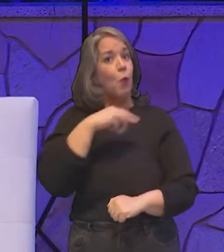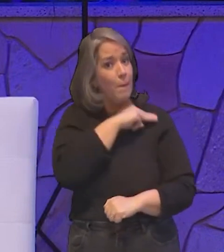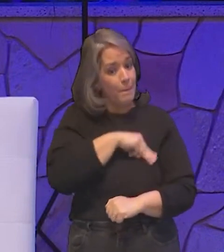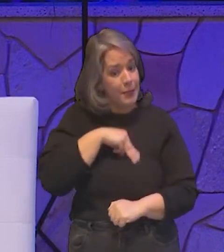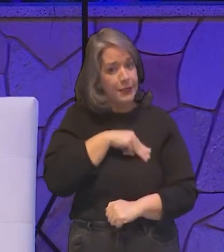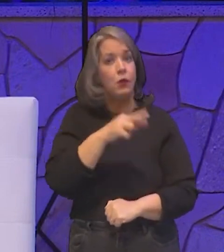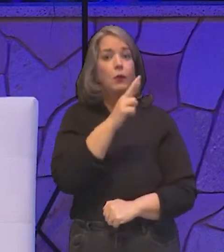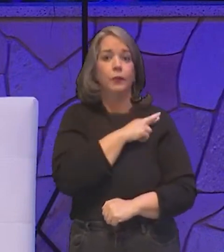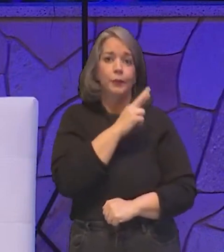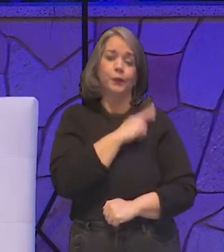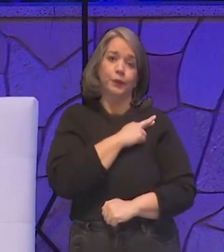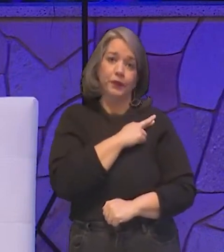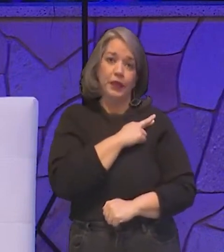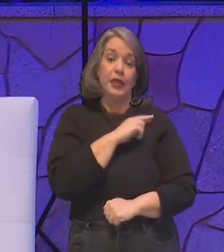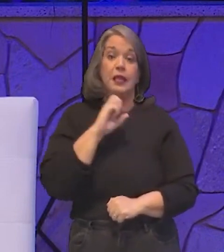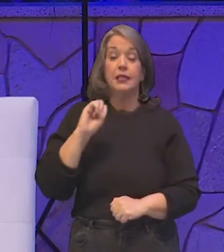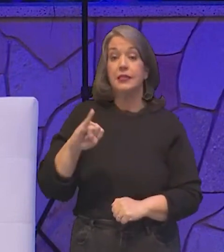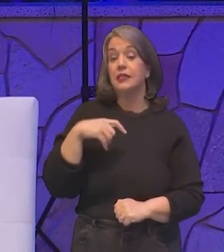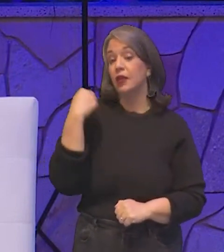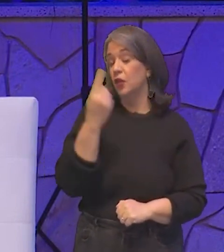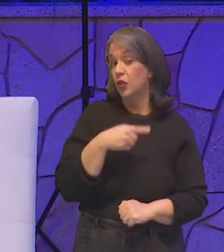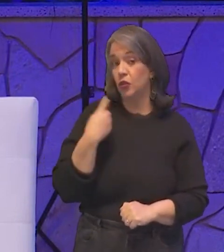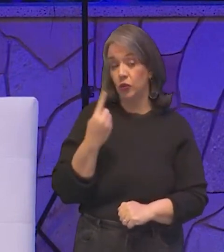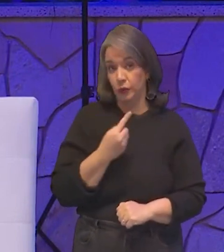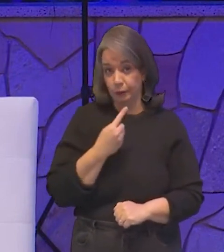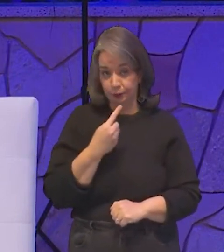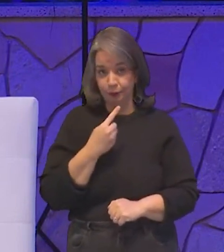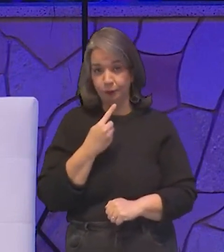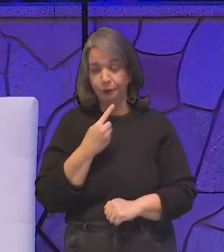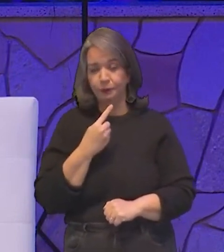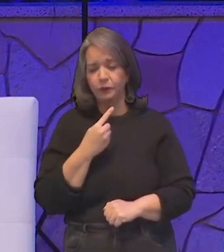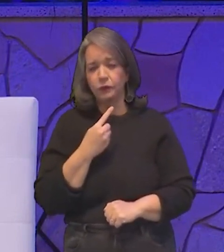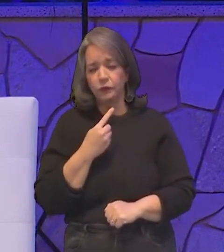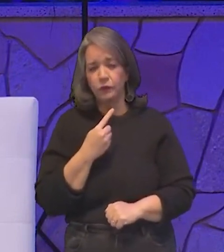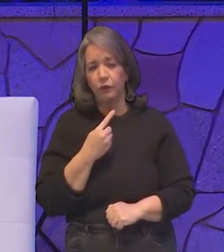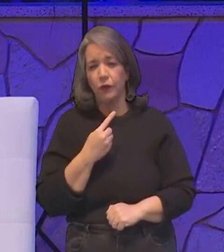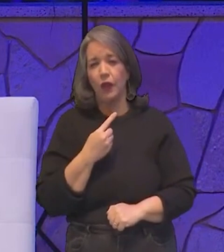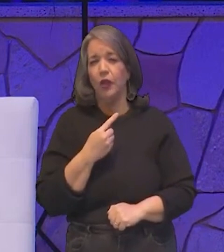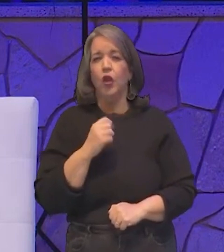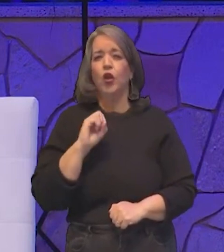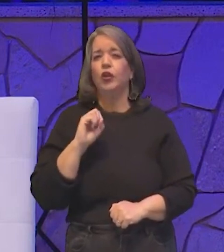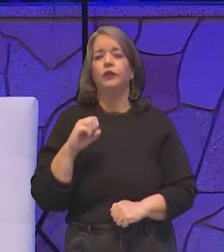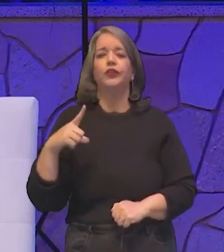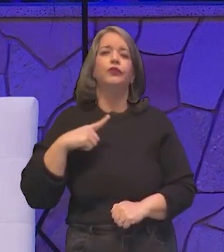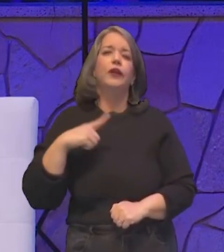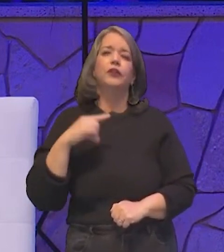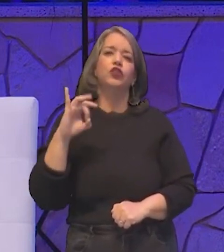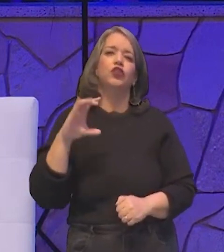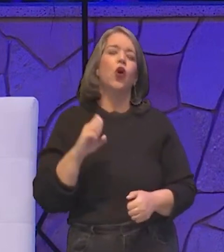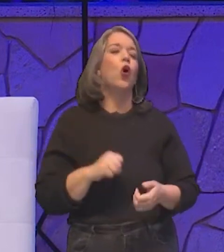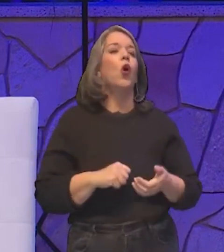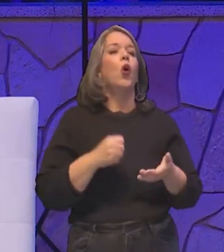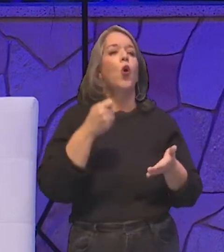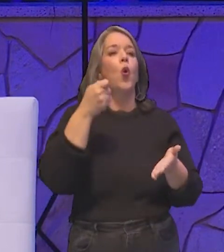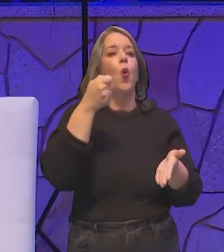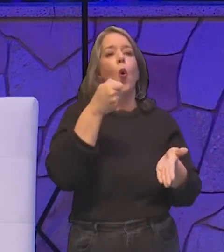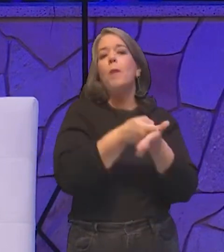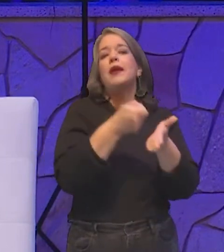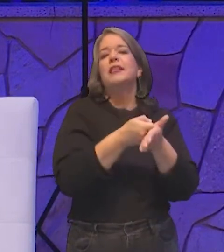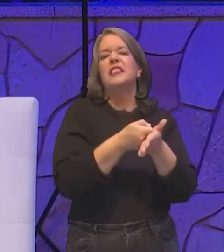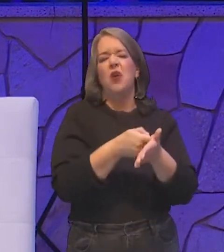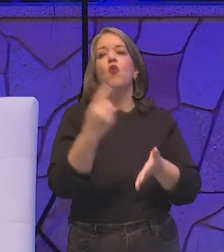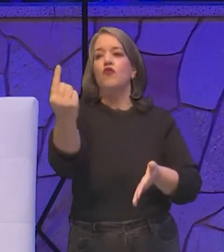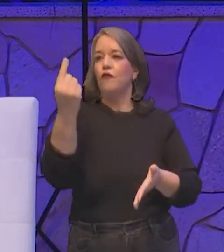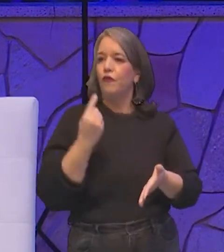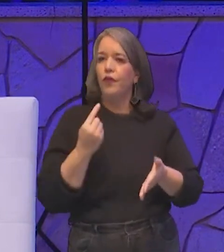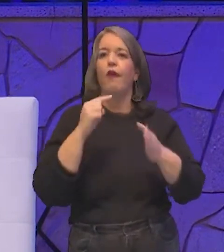Porque como seria fria a nossa vida se apenas tivéssemos o dever de bater o ponto a cada domingo aqui na igreja,